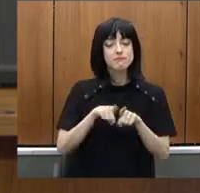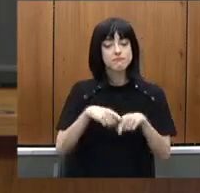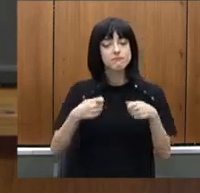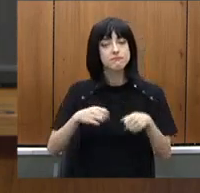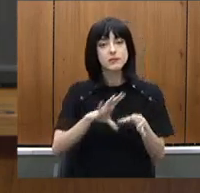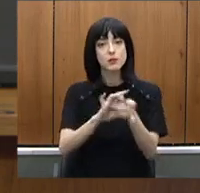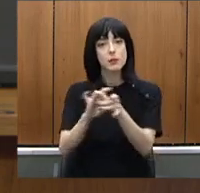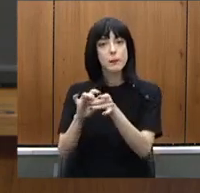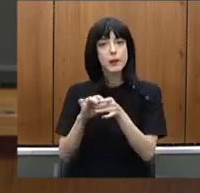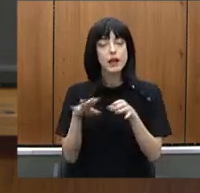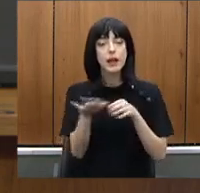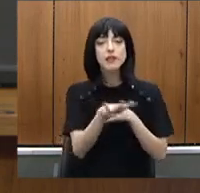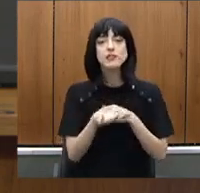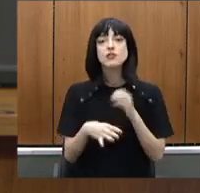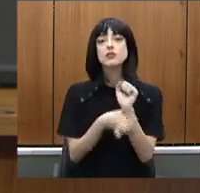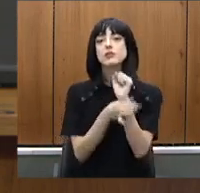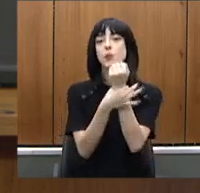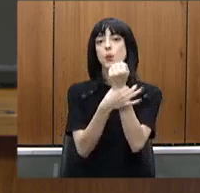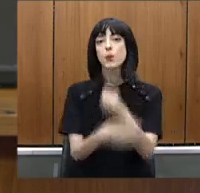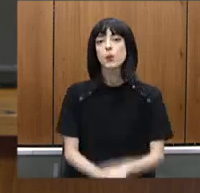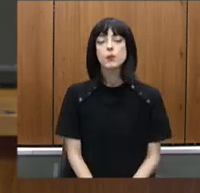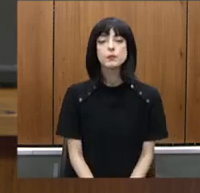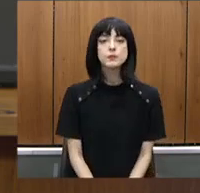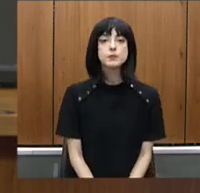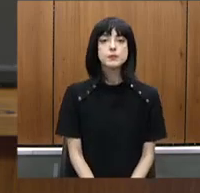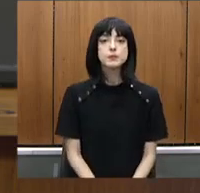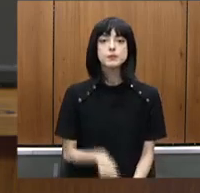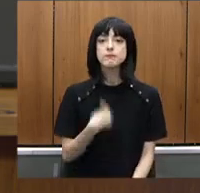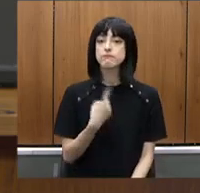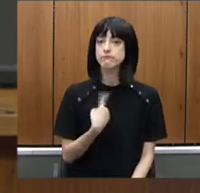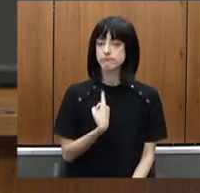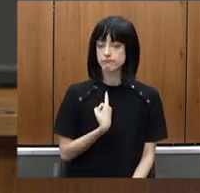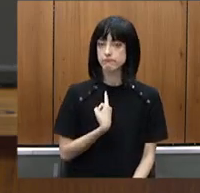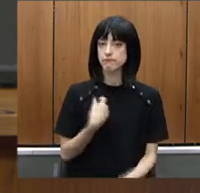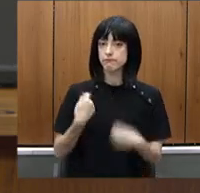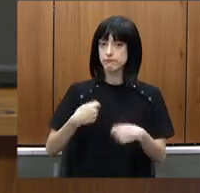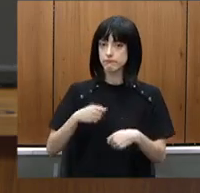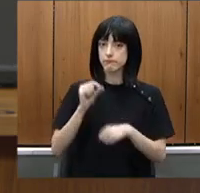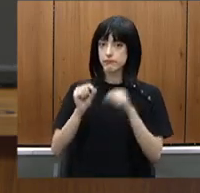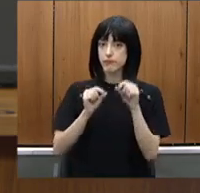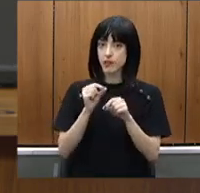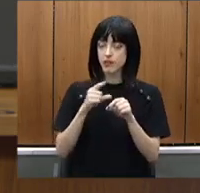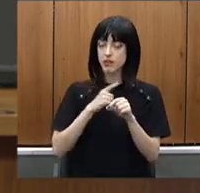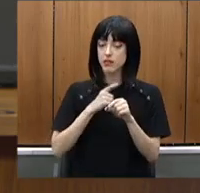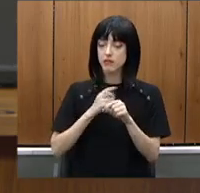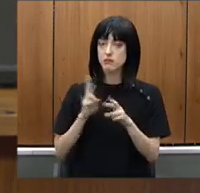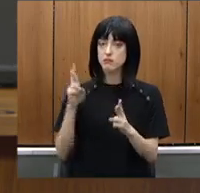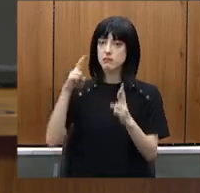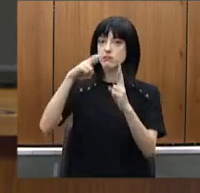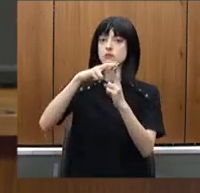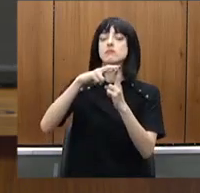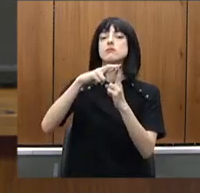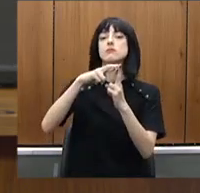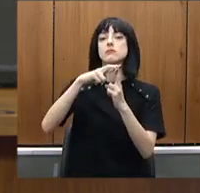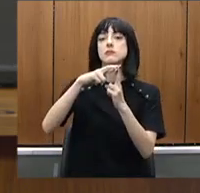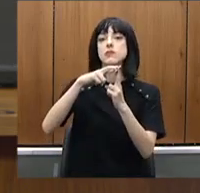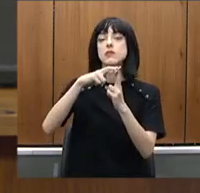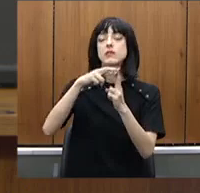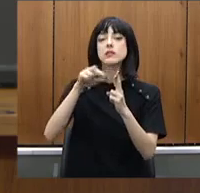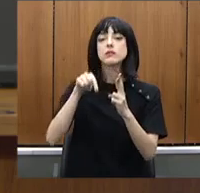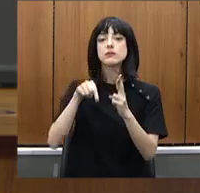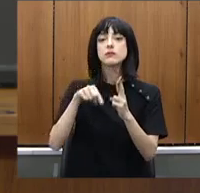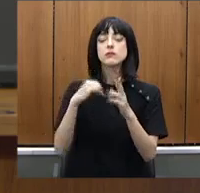que a gente não abre mão que a gente não negocia que são a representatividade da instituição o respeito a lealdade a disciplina